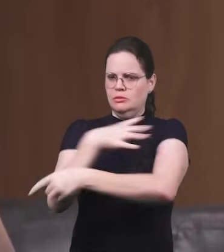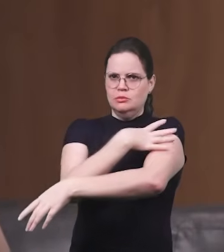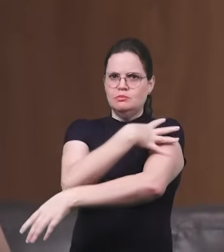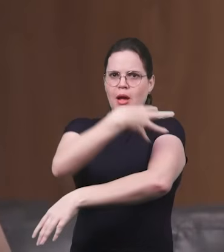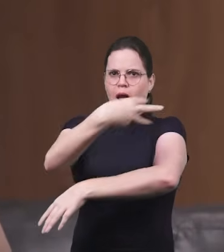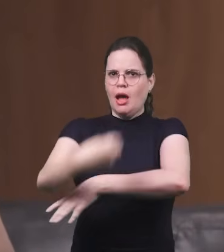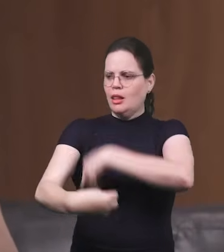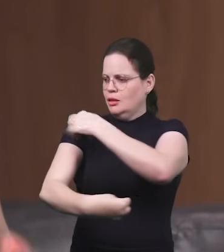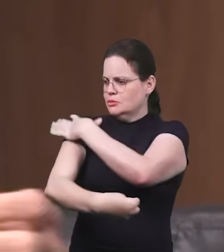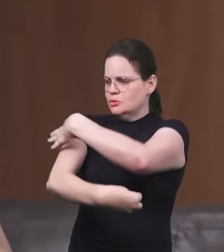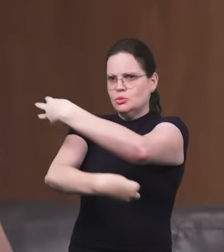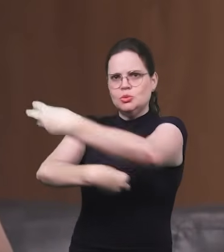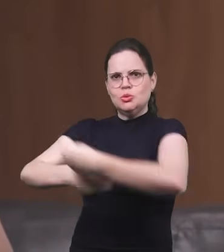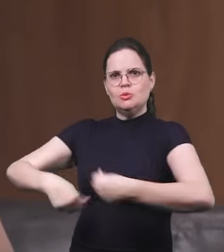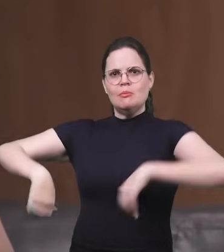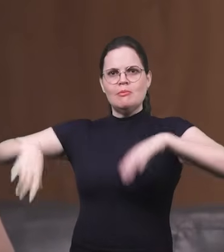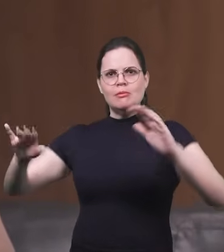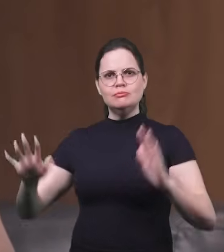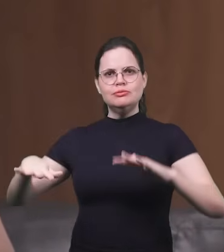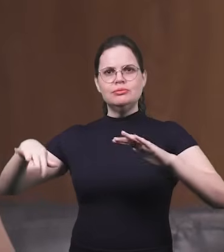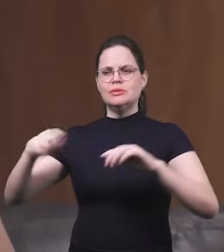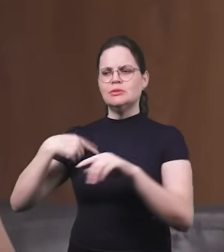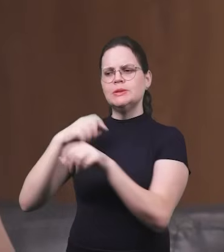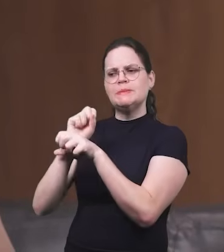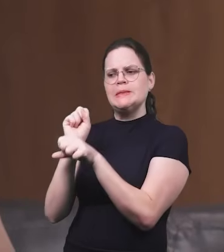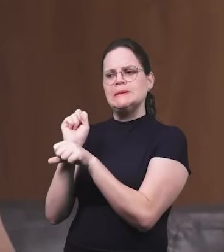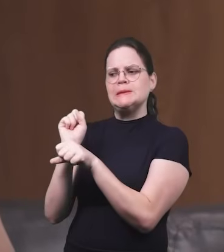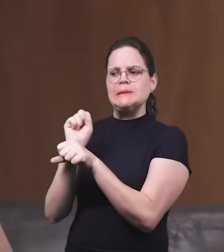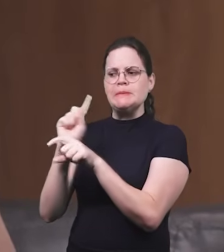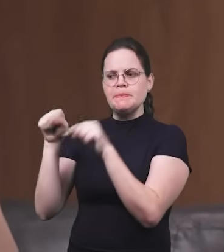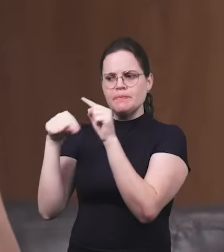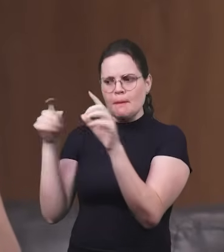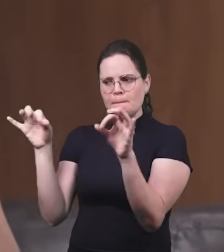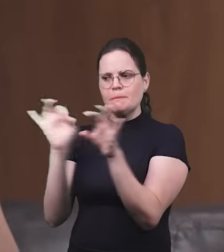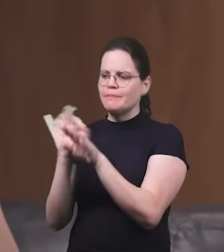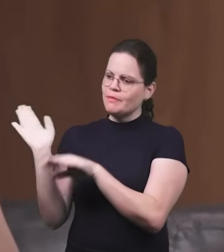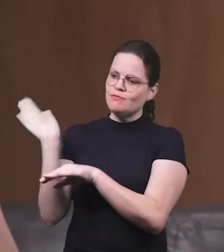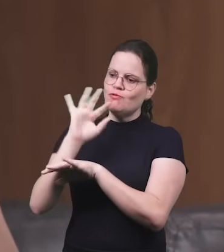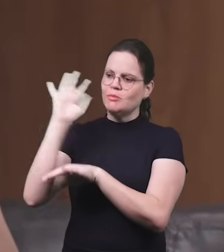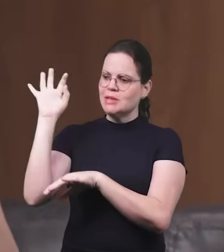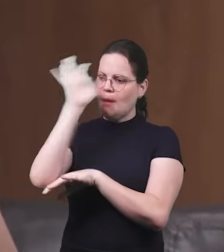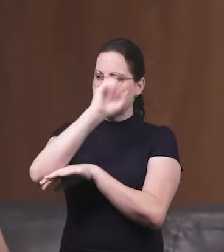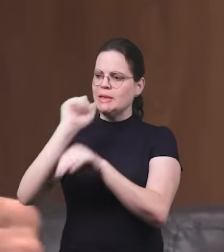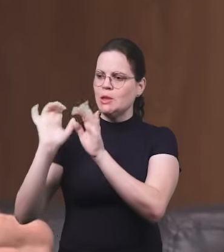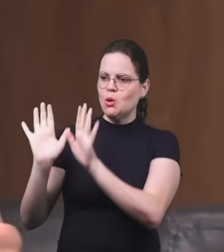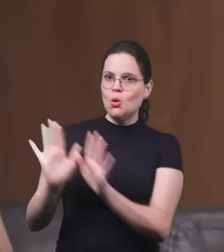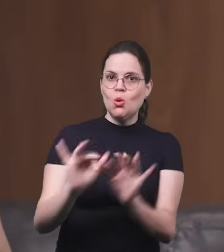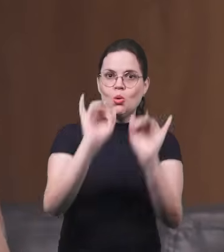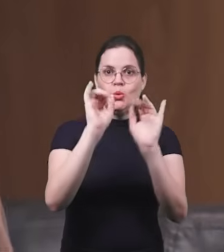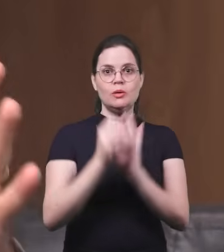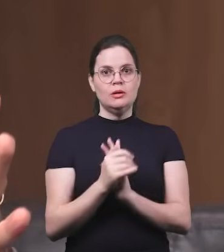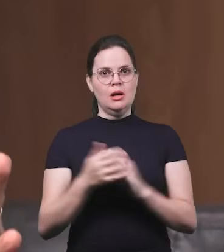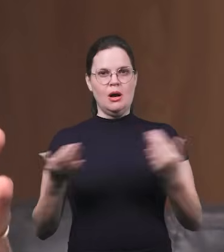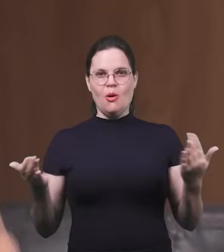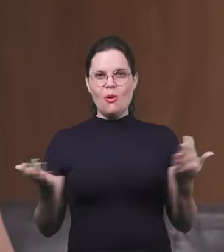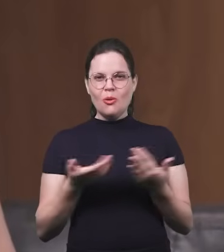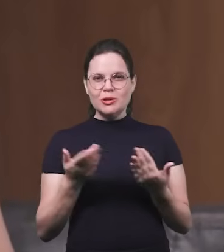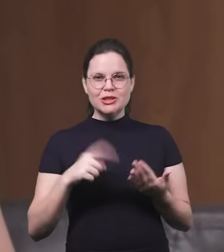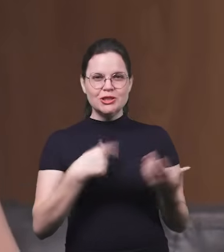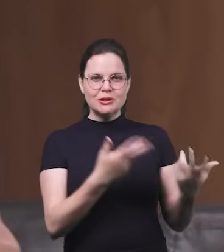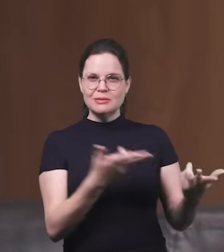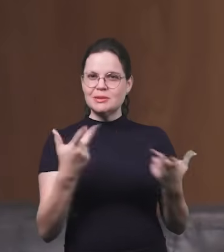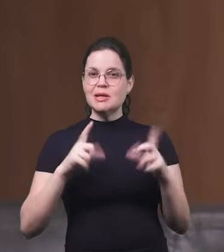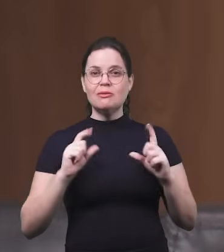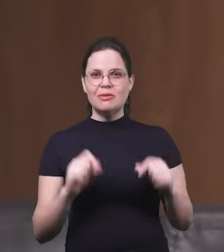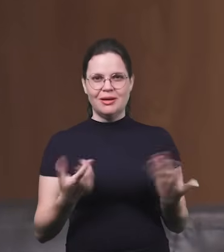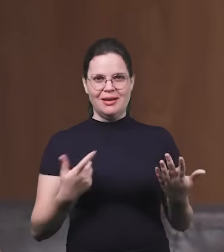Então hoje nós vivemos um mundo de imediatismo, né? A criança mal nasceu e está